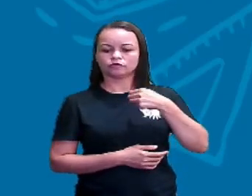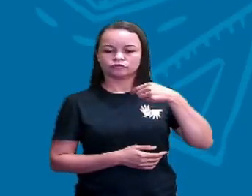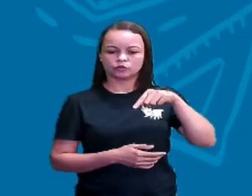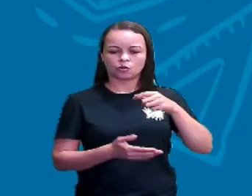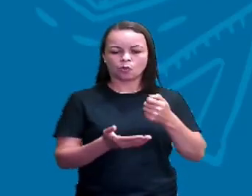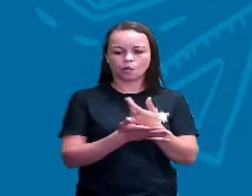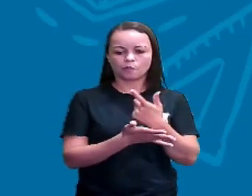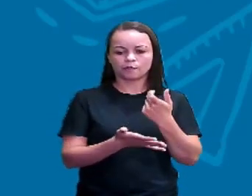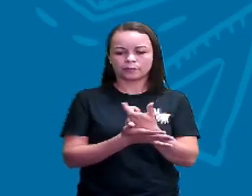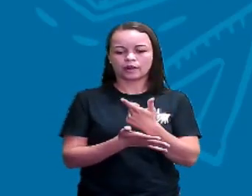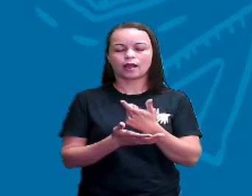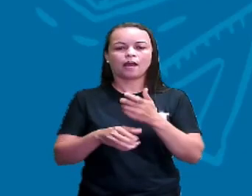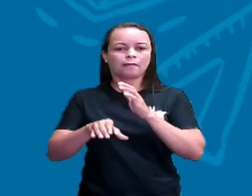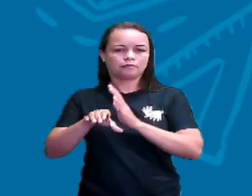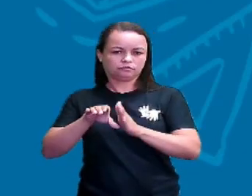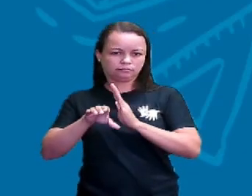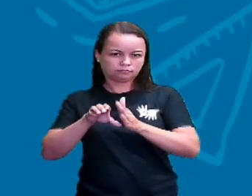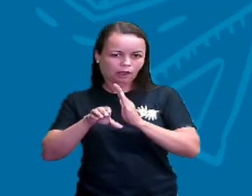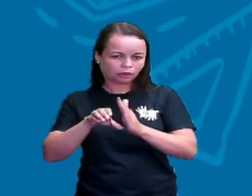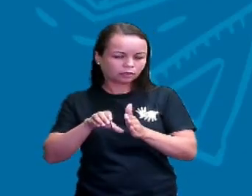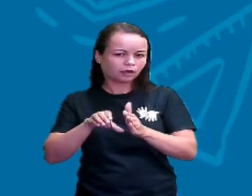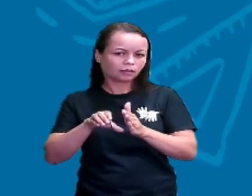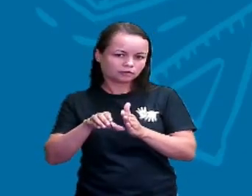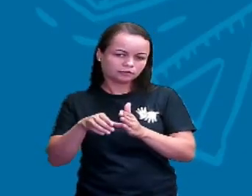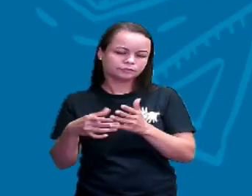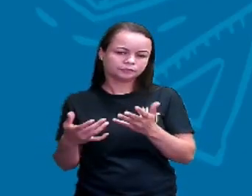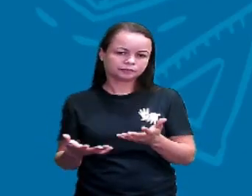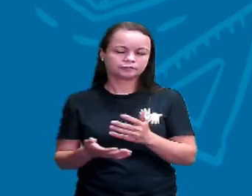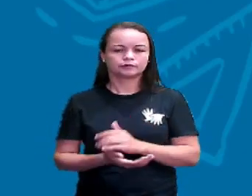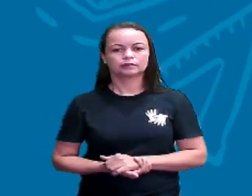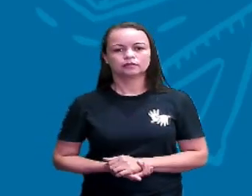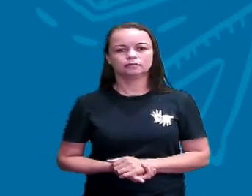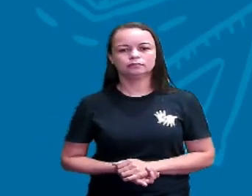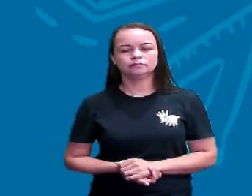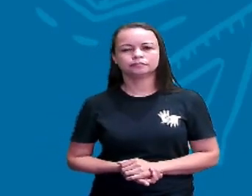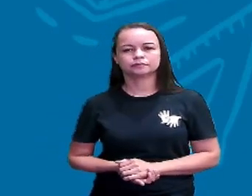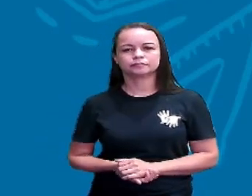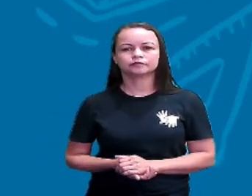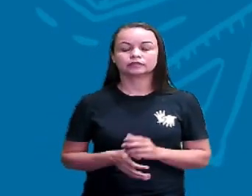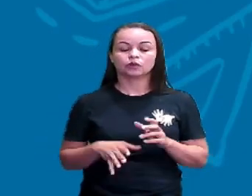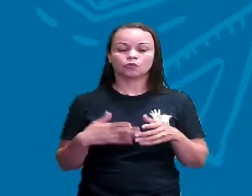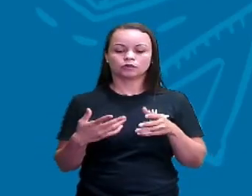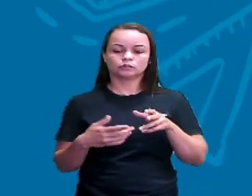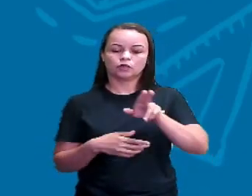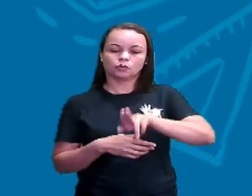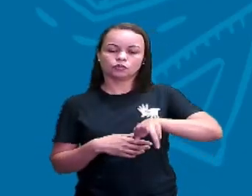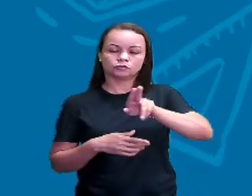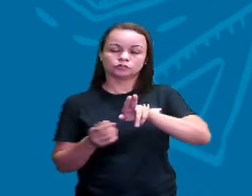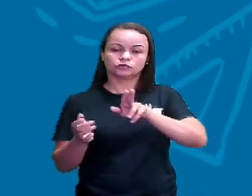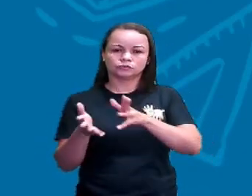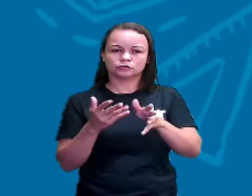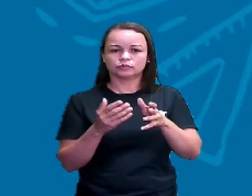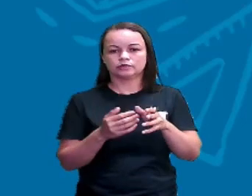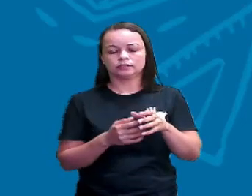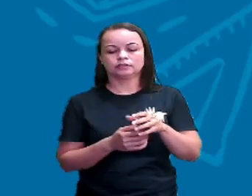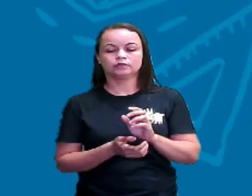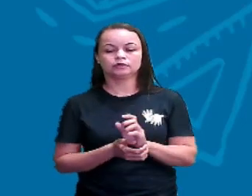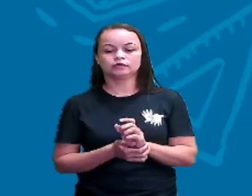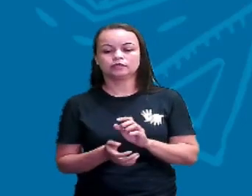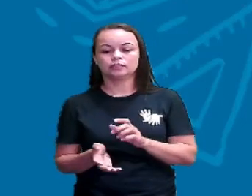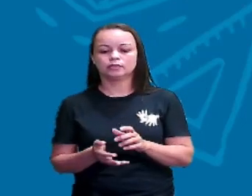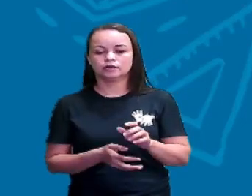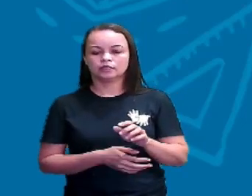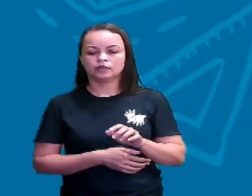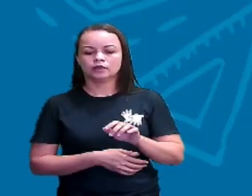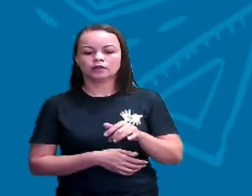papas. Ontem eu fui comprar batatas. E quando eu uso esse eu coloco ele no